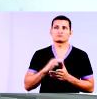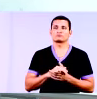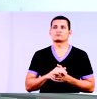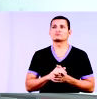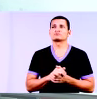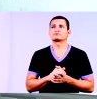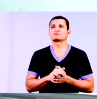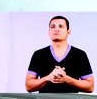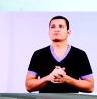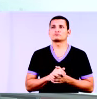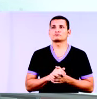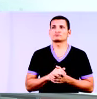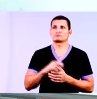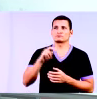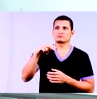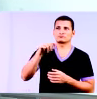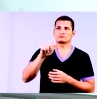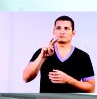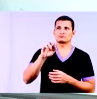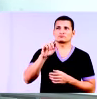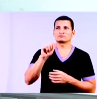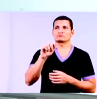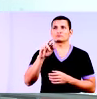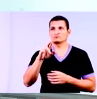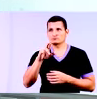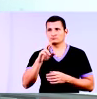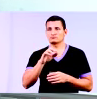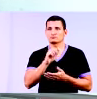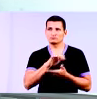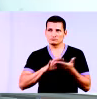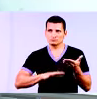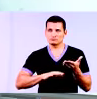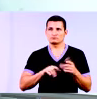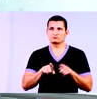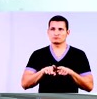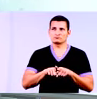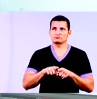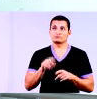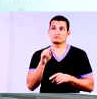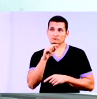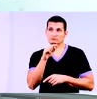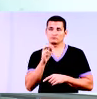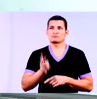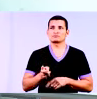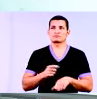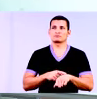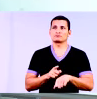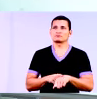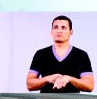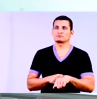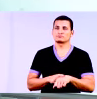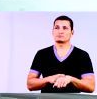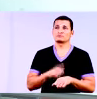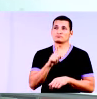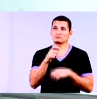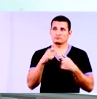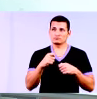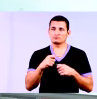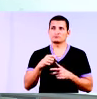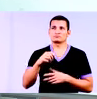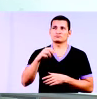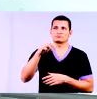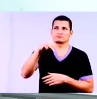fechei, o navegador que eu não fechei, o editor de texto que eu não fechei, tudo isso está ali ao mesmo tempo. Então você vai precisar de memória. Ah,